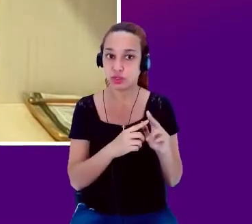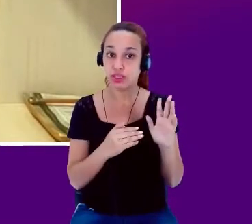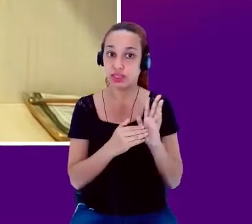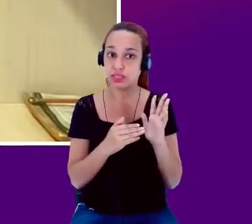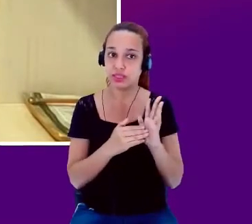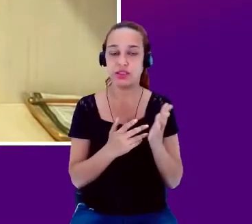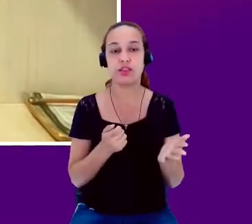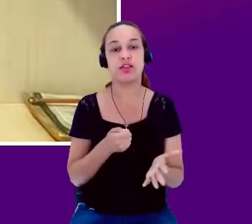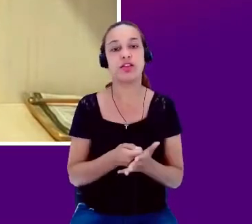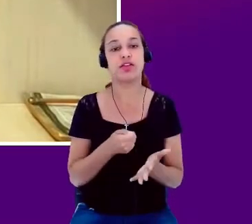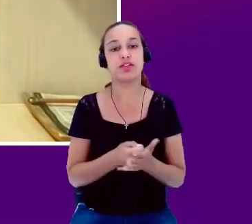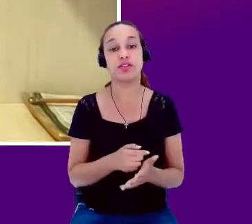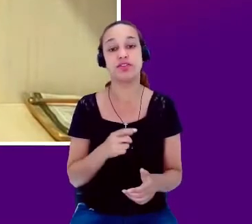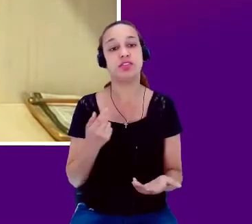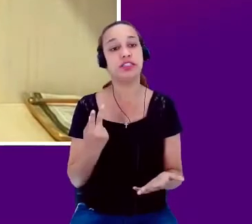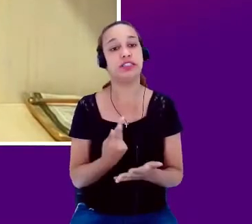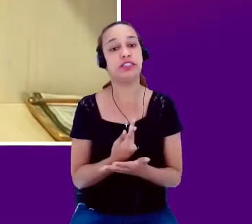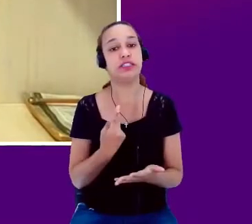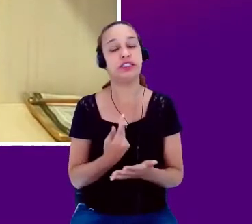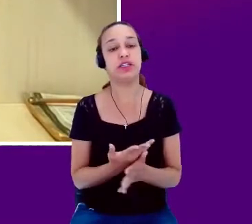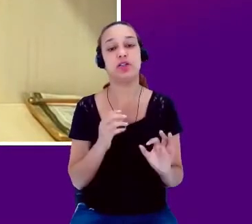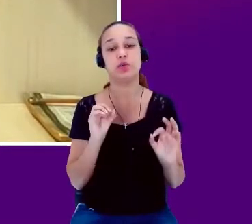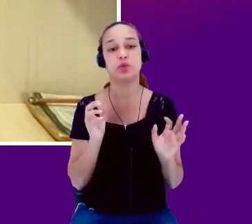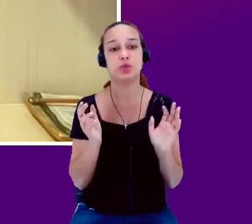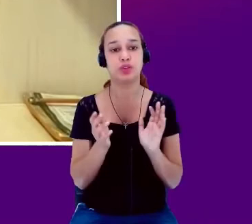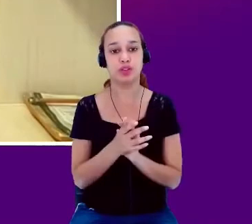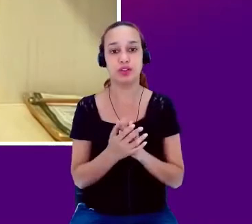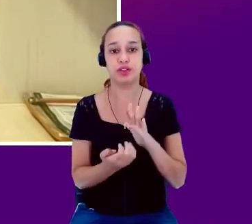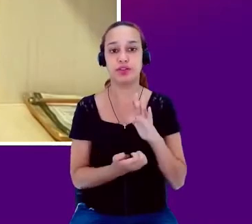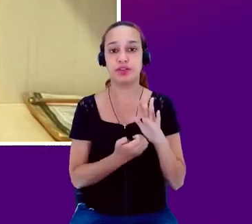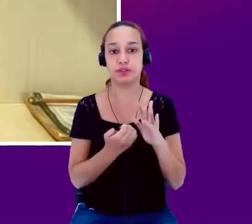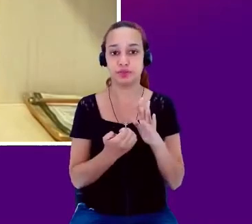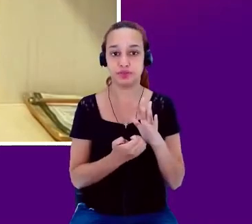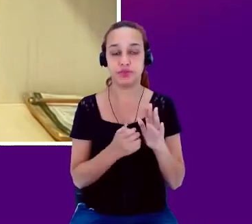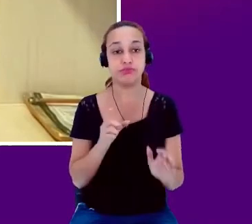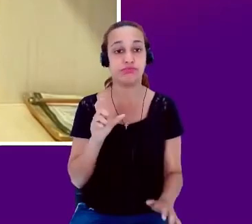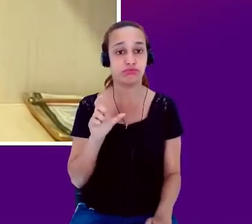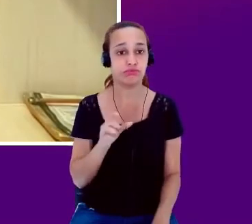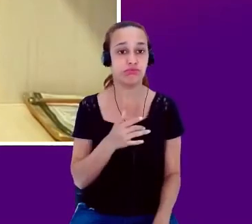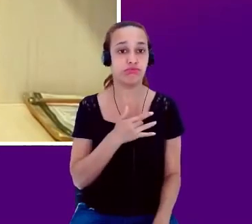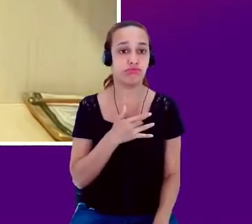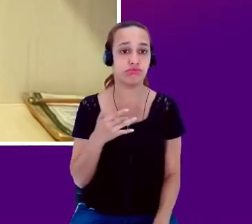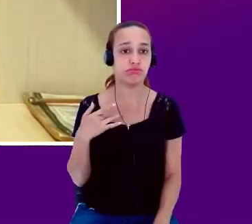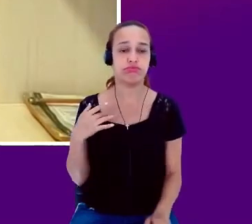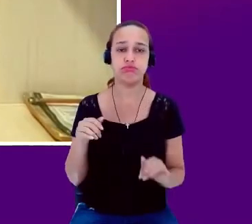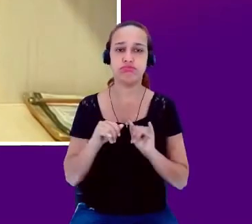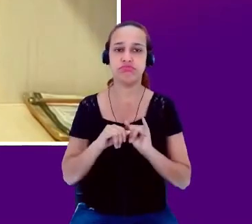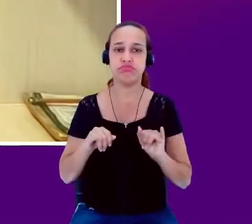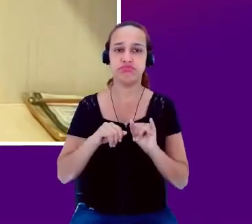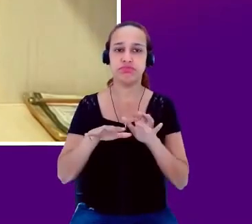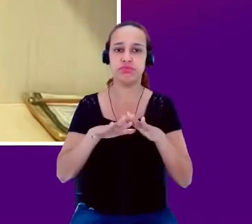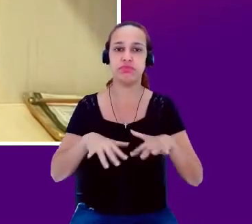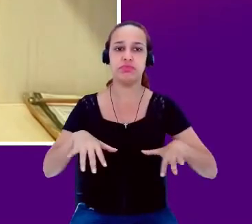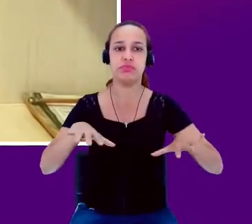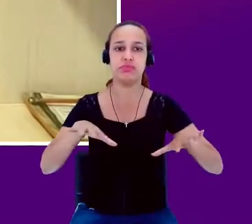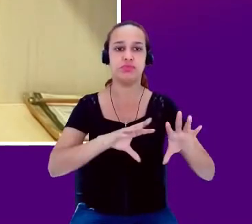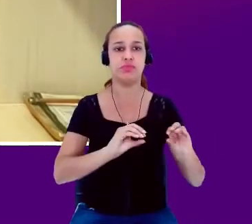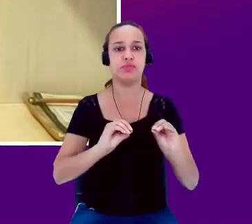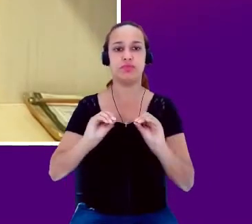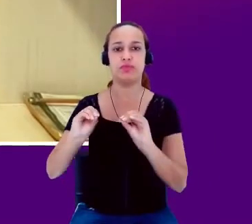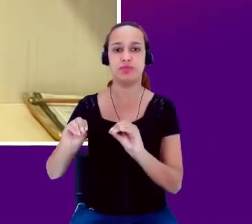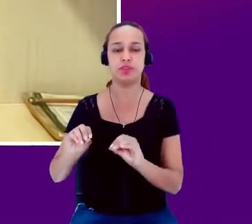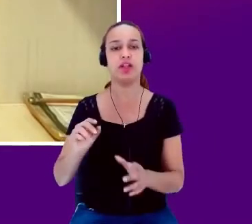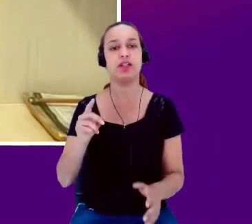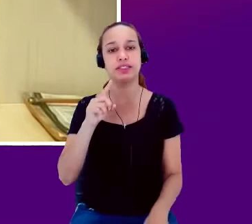que é vedado às operadoras de planos privados de assistência à saúde o tratamento de dados de saúde para a prática de seleção de riscos